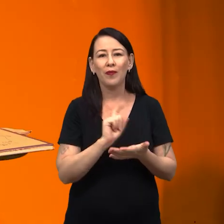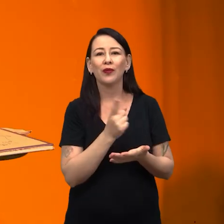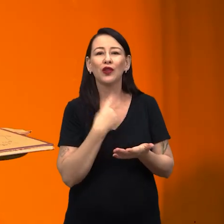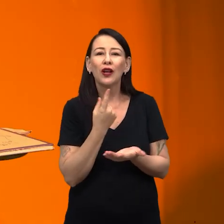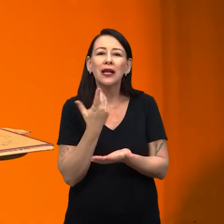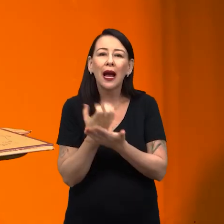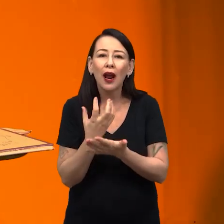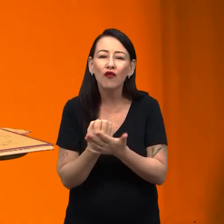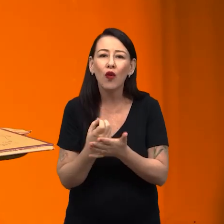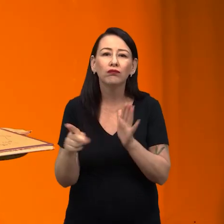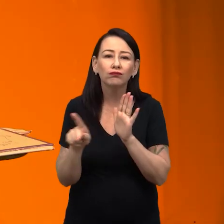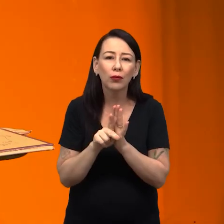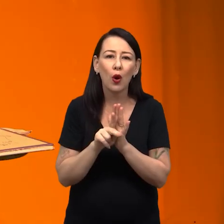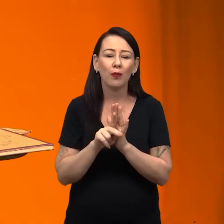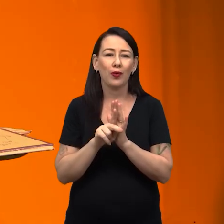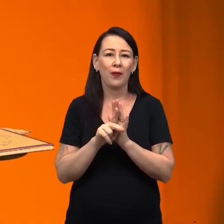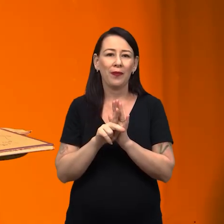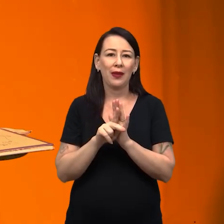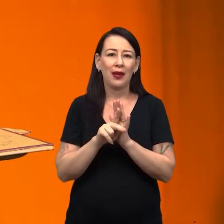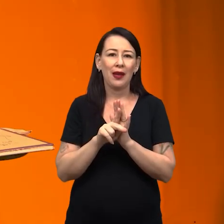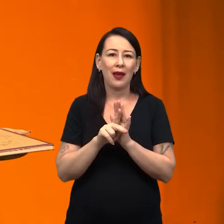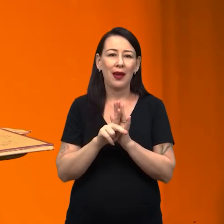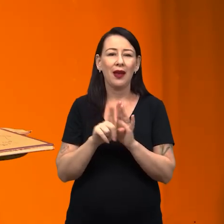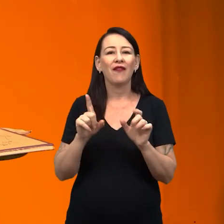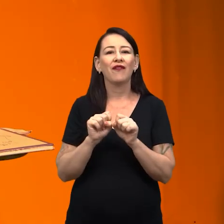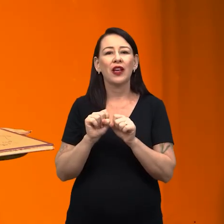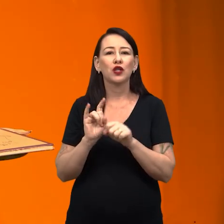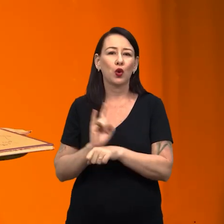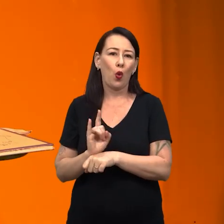né, material, um documentário que